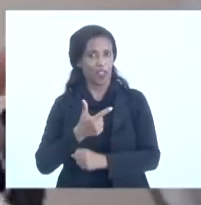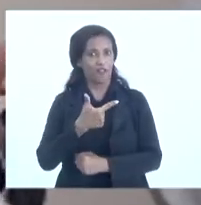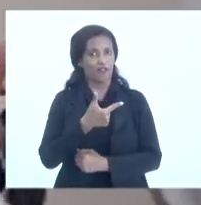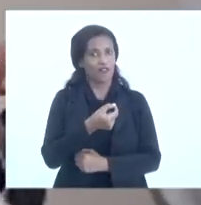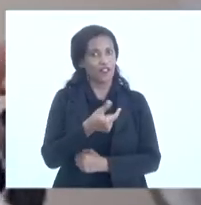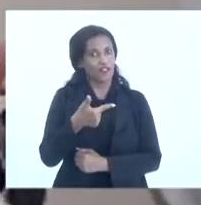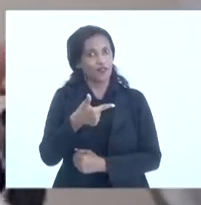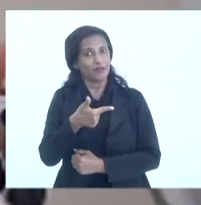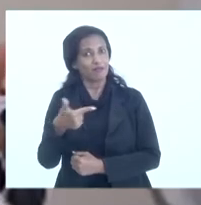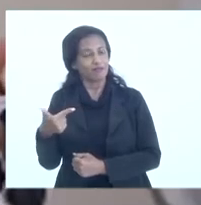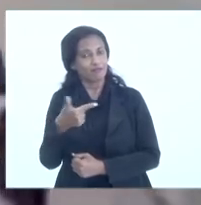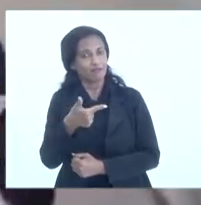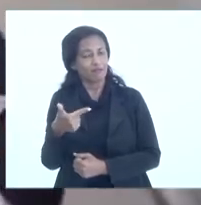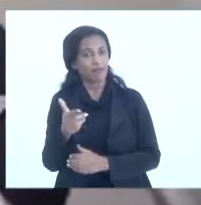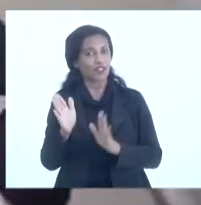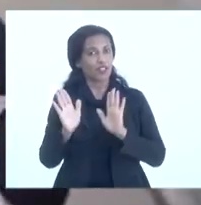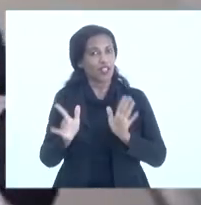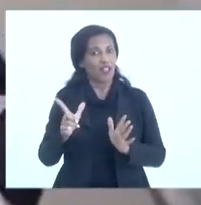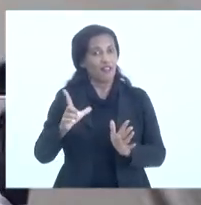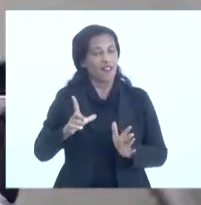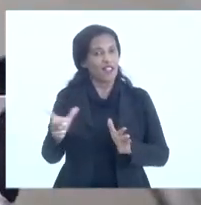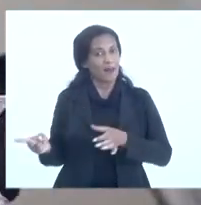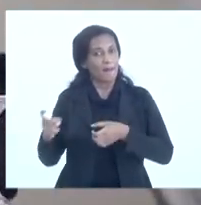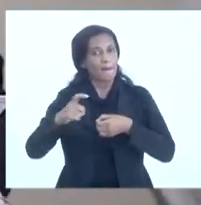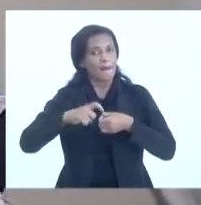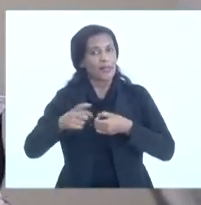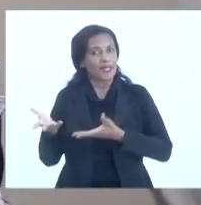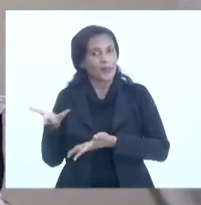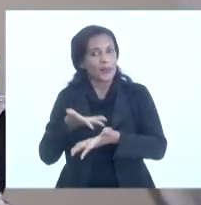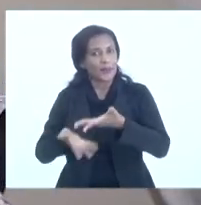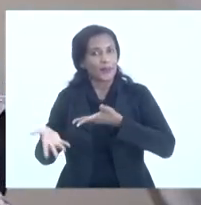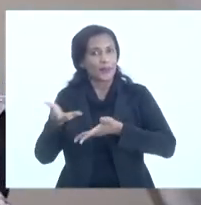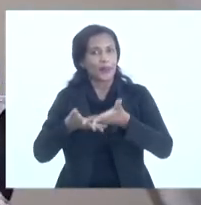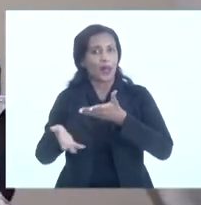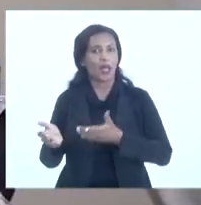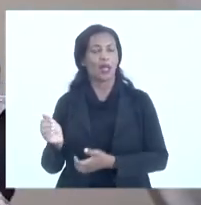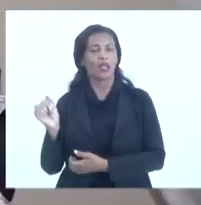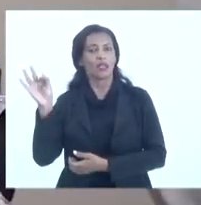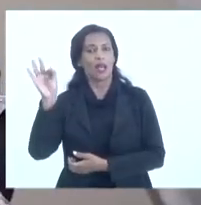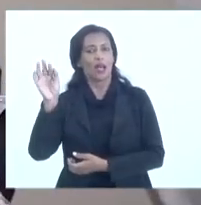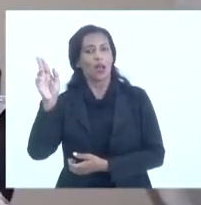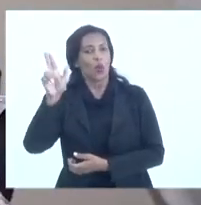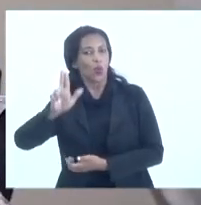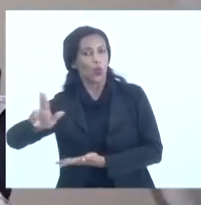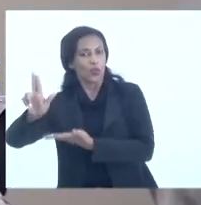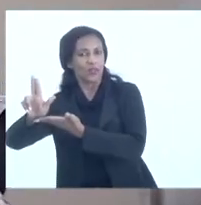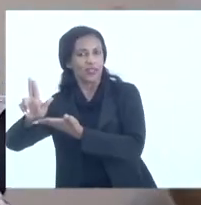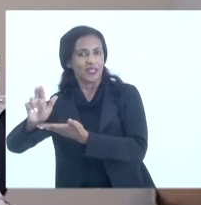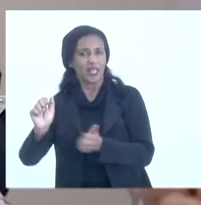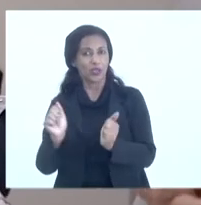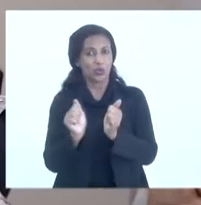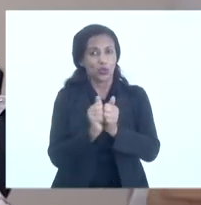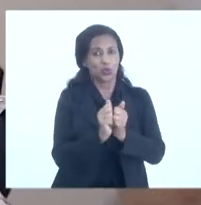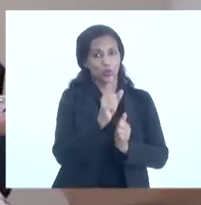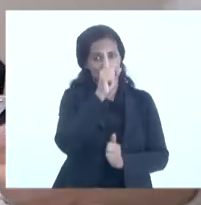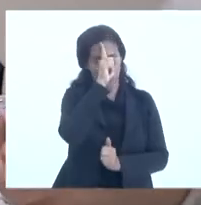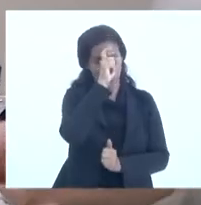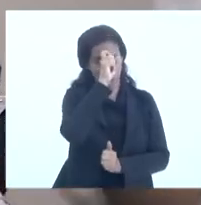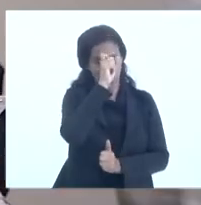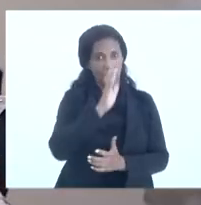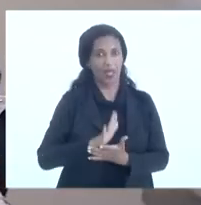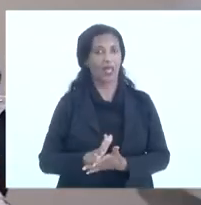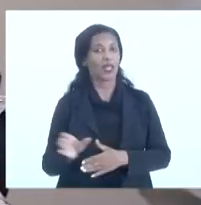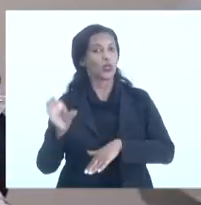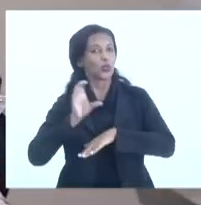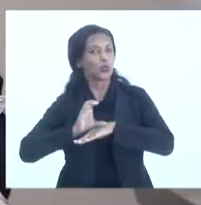Lodi? Que a gente já vai ter uma parceria da universidade com o hospital, uma residência. E os